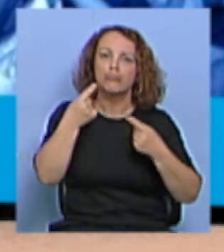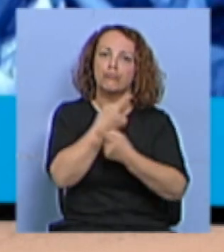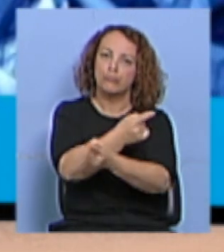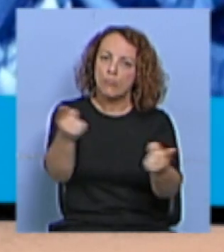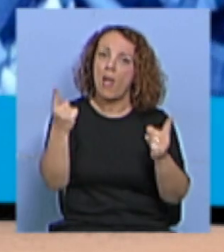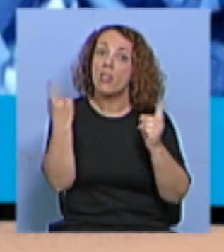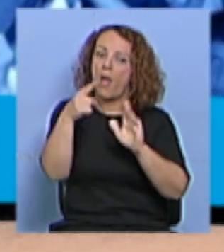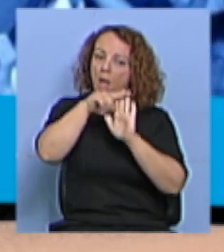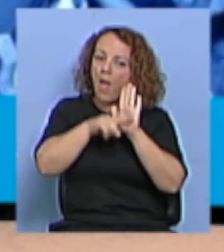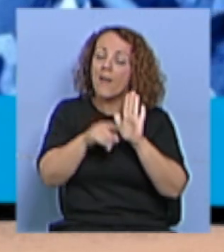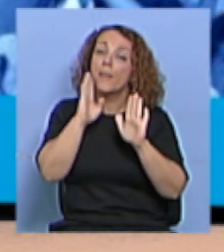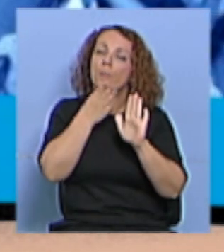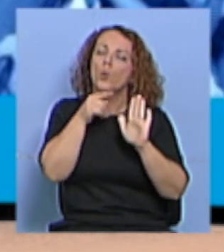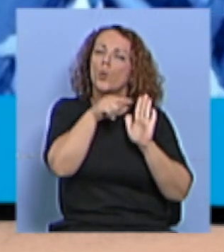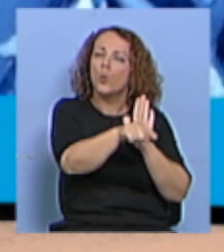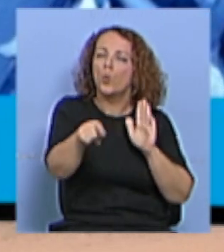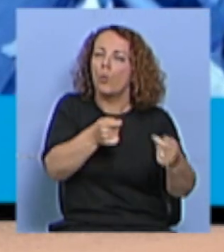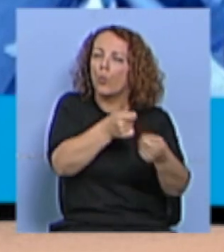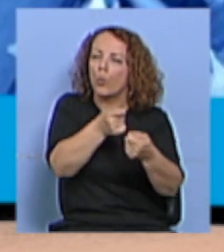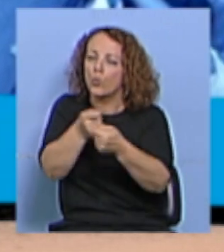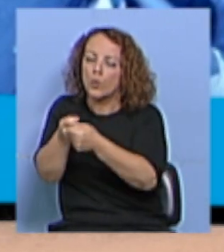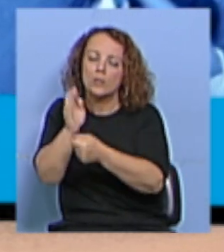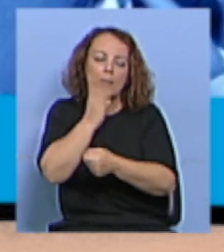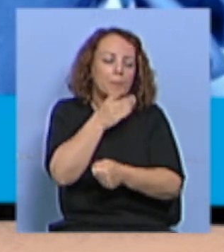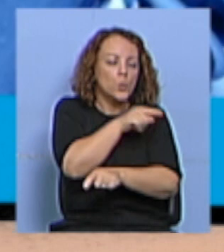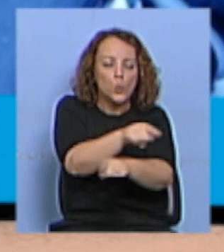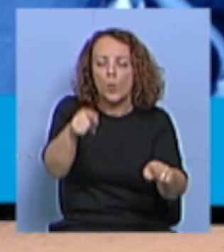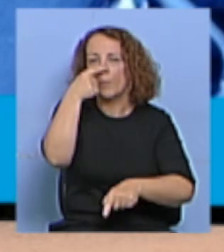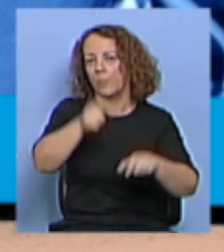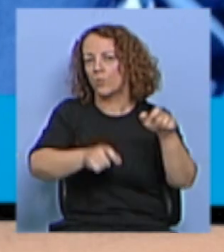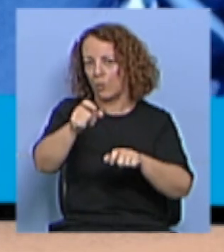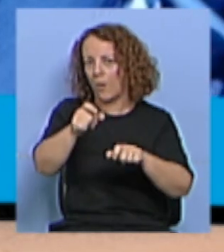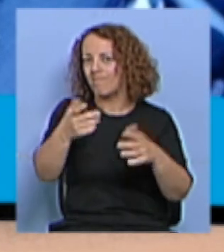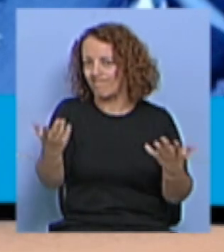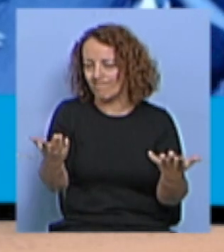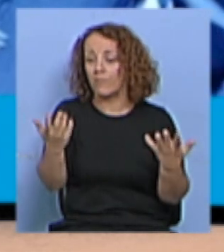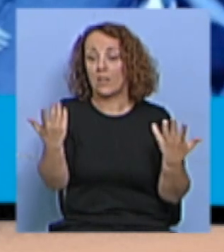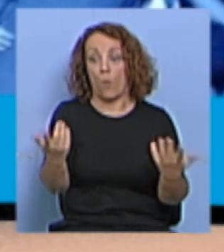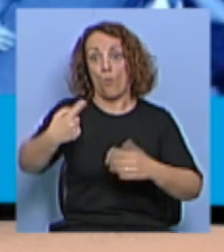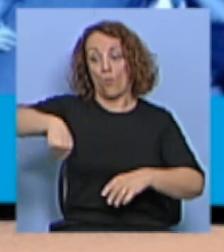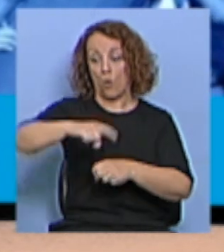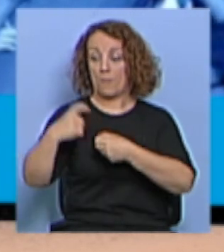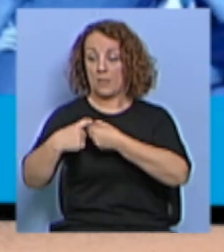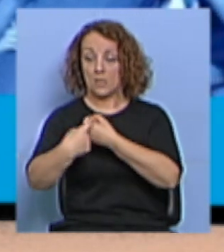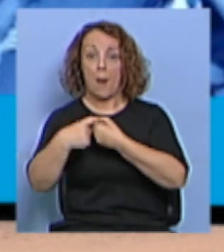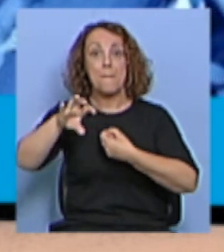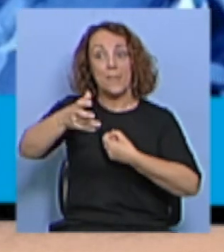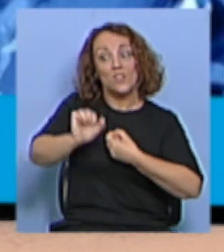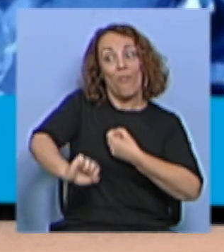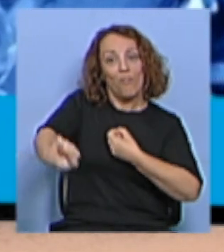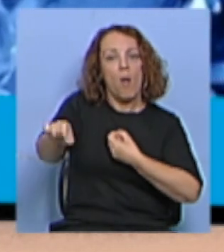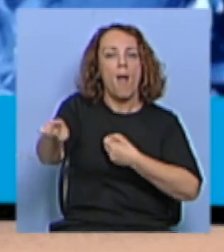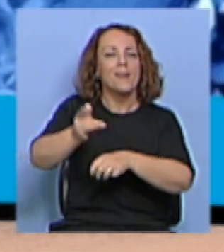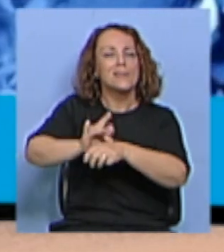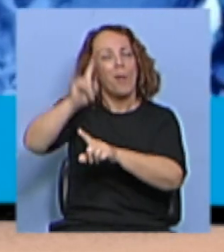estar adequadas ao contexto e às pessoas a quem se dirigem. E, portanto, aí também os nossos parceiros, sendo nacionais e sendo do país, têm esta